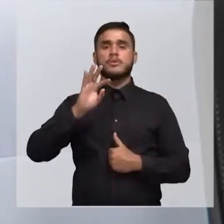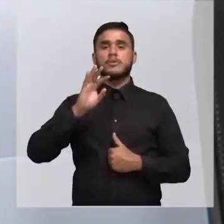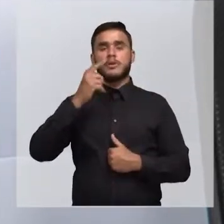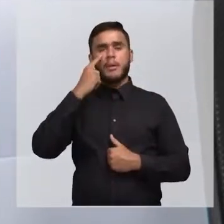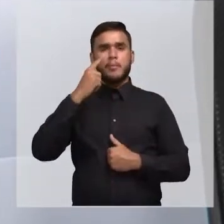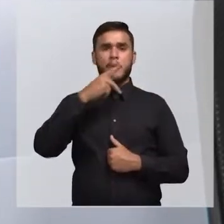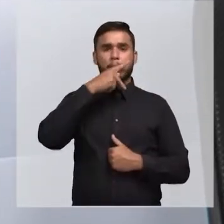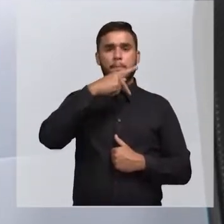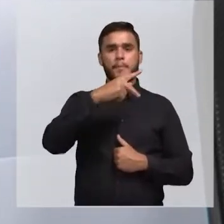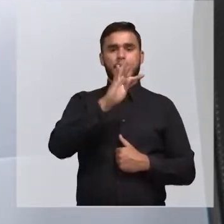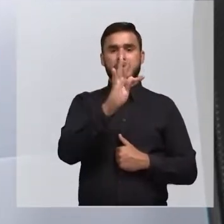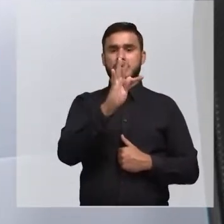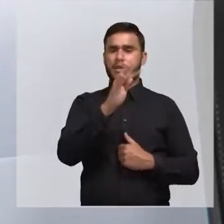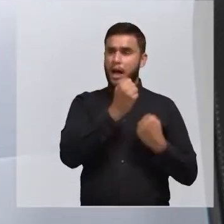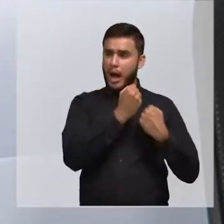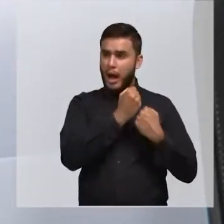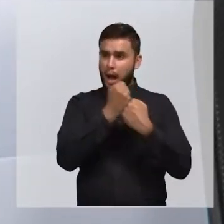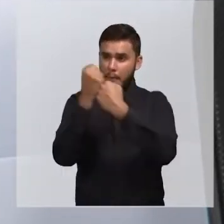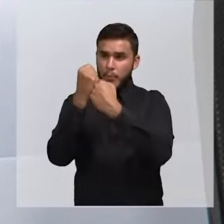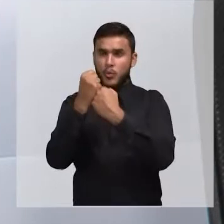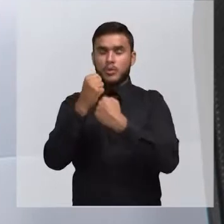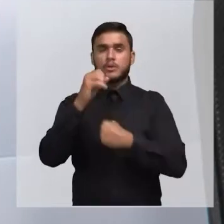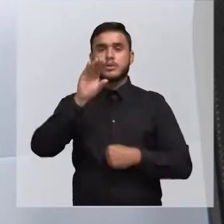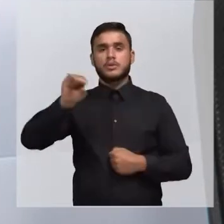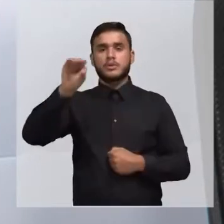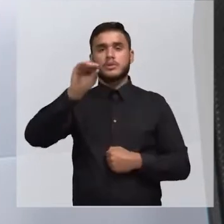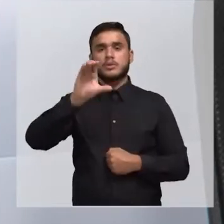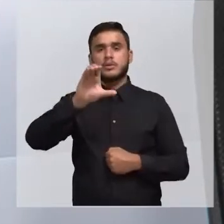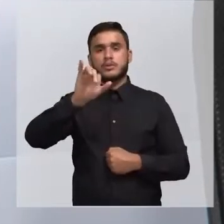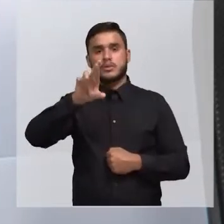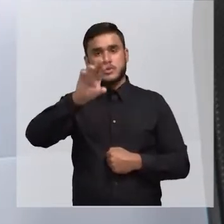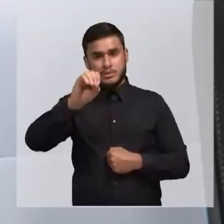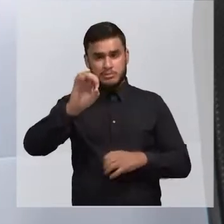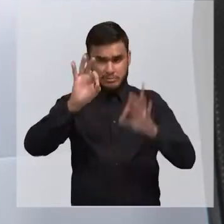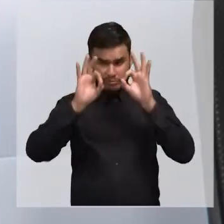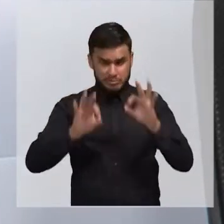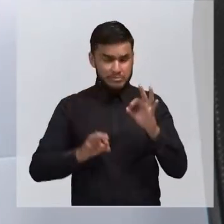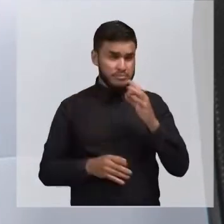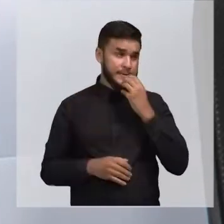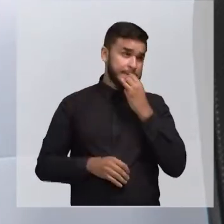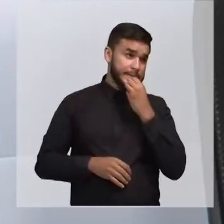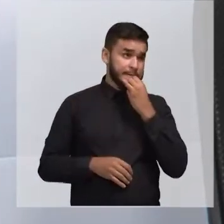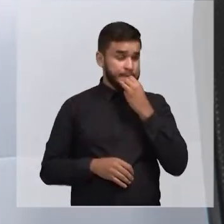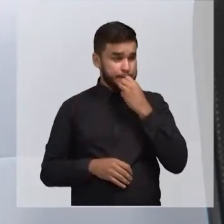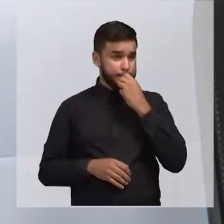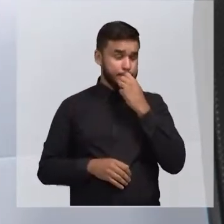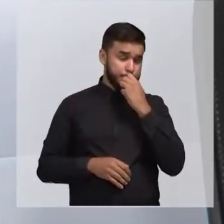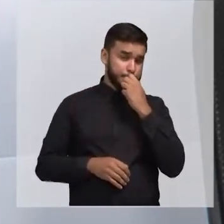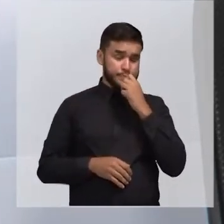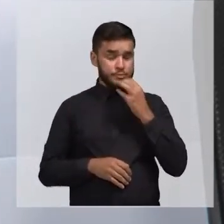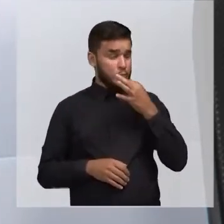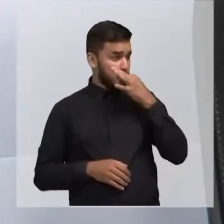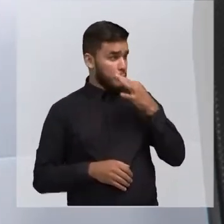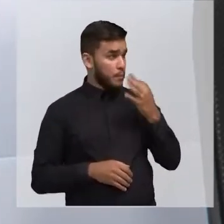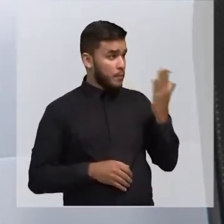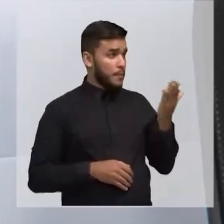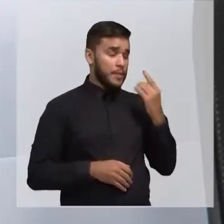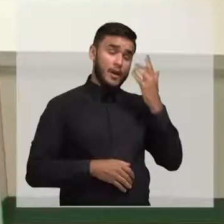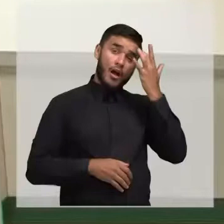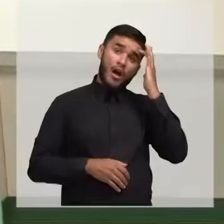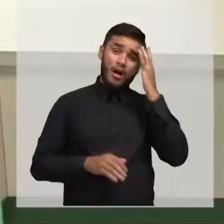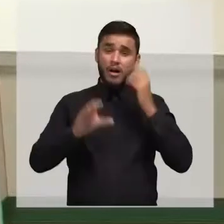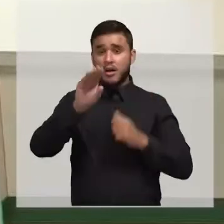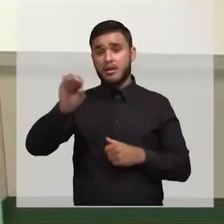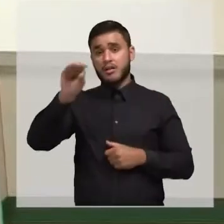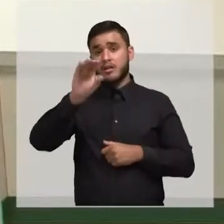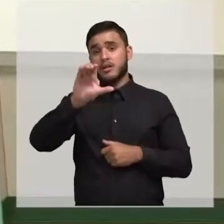Ciro? Isso nunca nem passou pela minha Tudo bem, cabeça. mas... Se passou pela cabeça, me perdoe, o pré-candidato Ciro Gomes ou